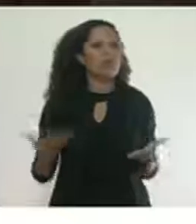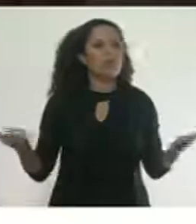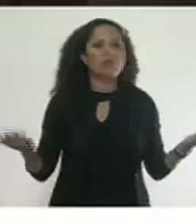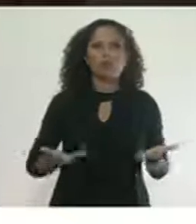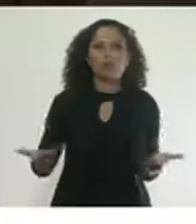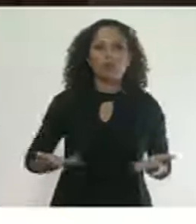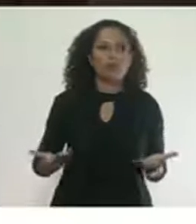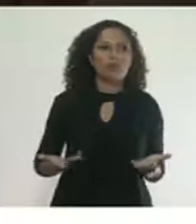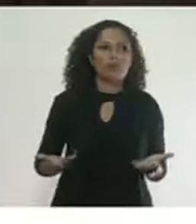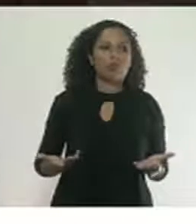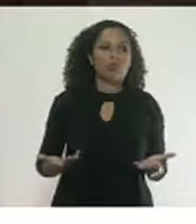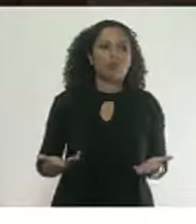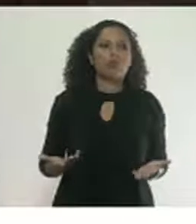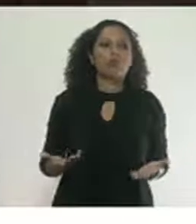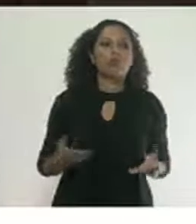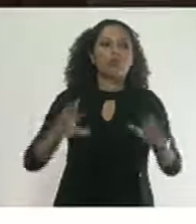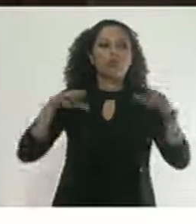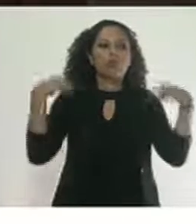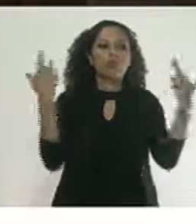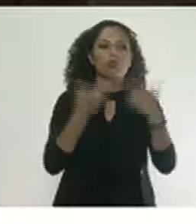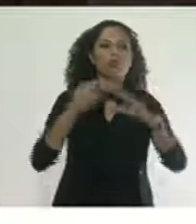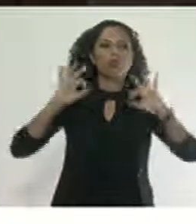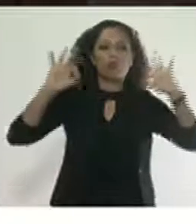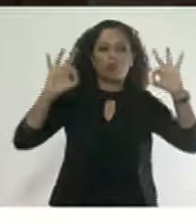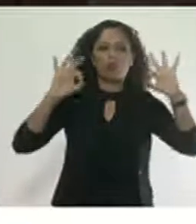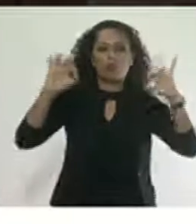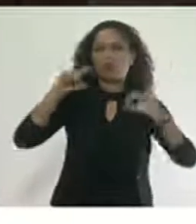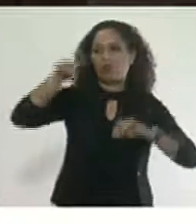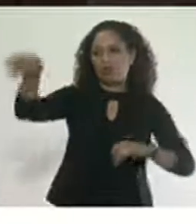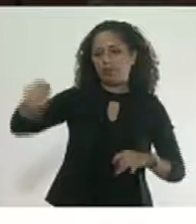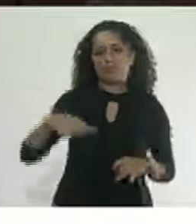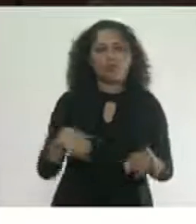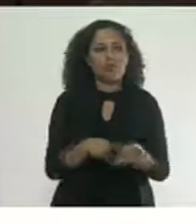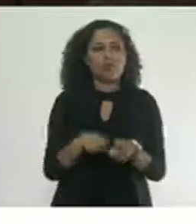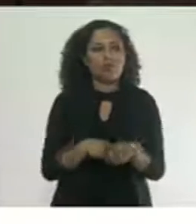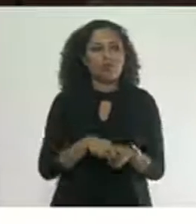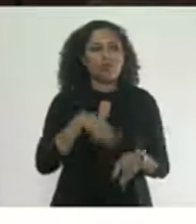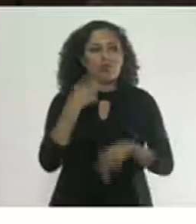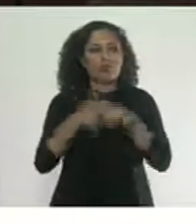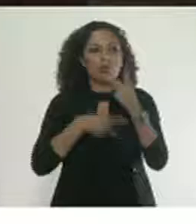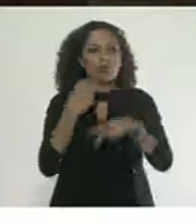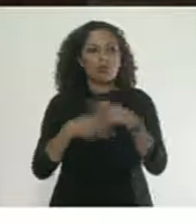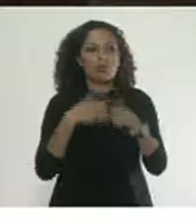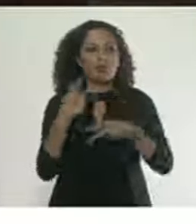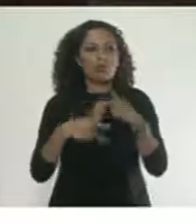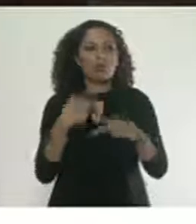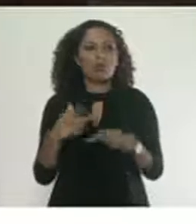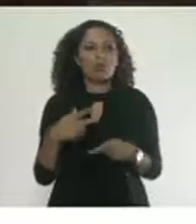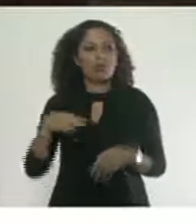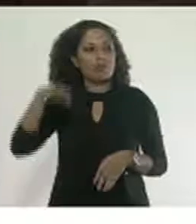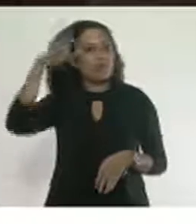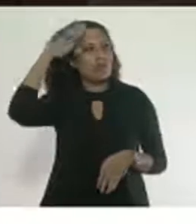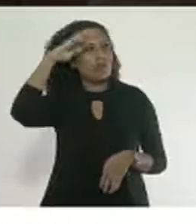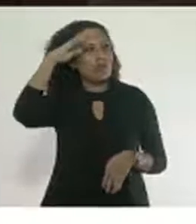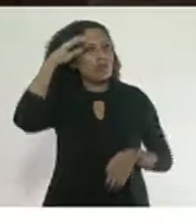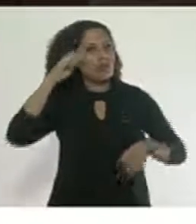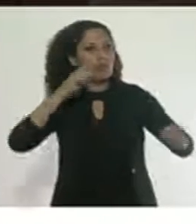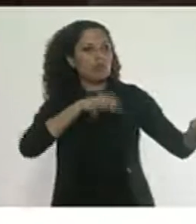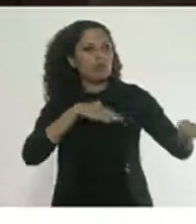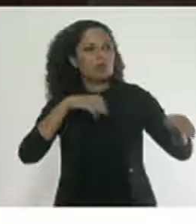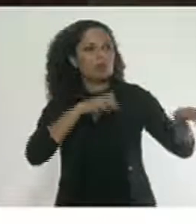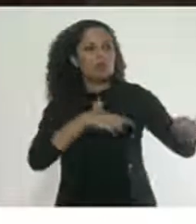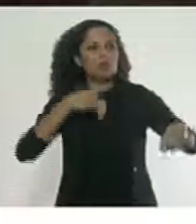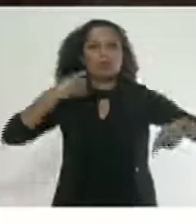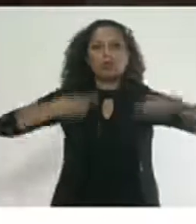homenageados hoje pela essa casa, e trazer esse elemento do Exército para a nossa